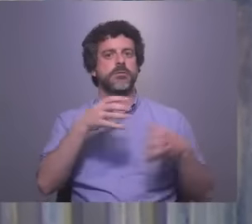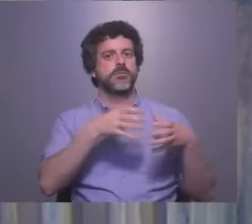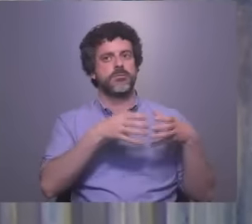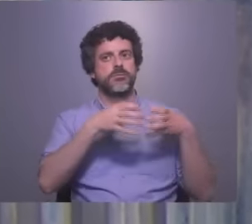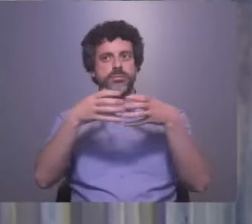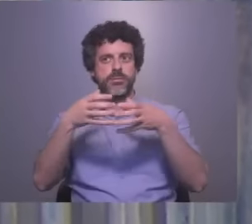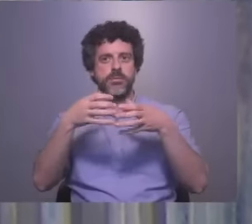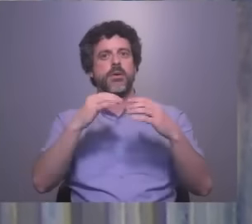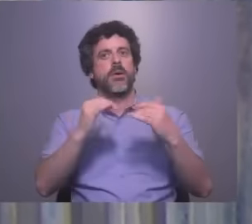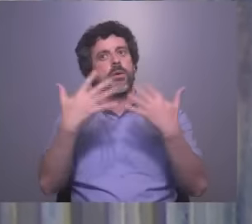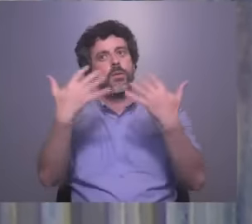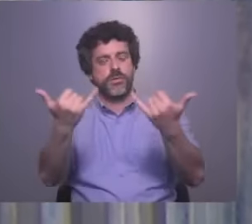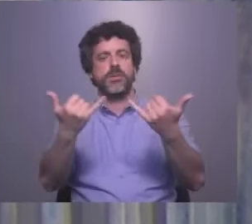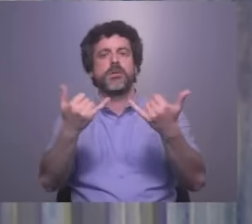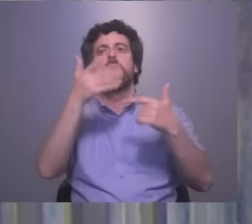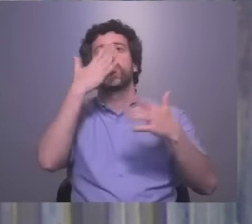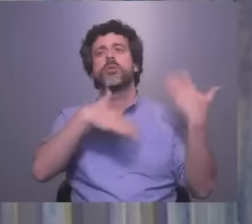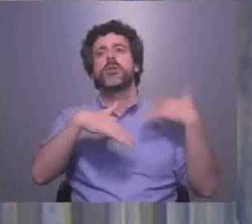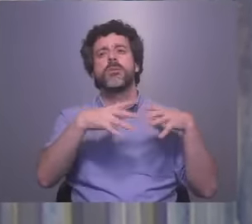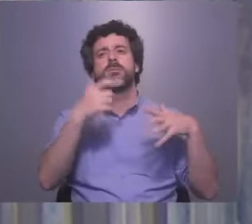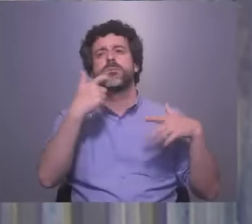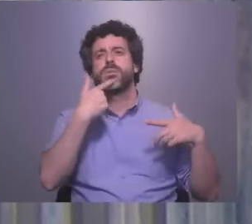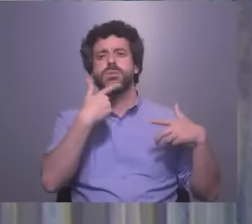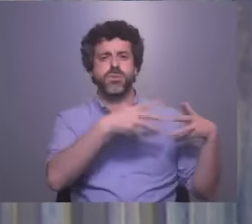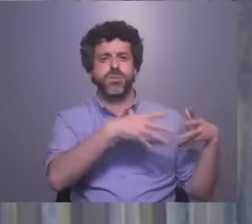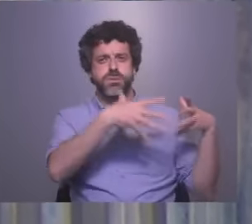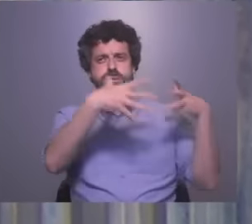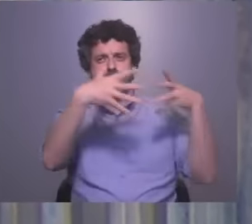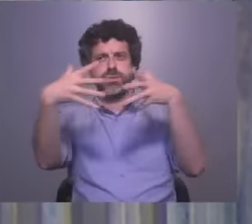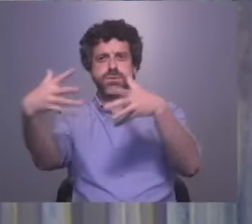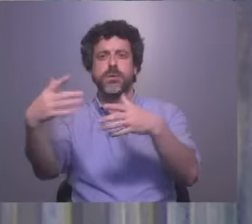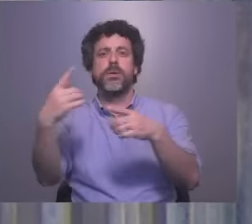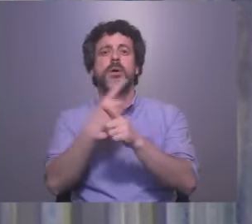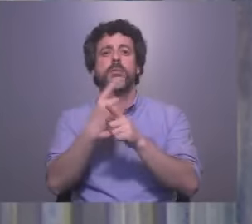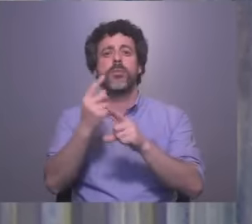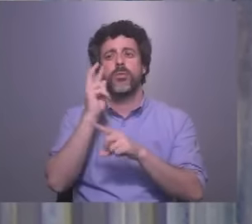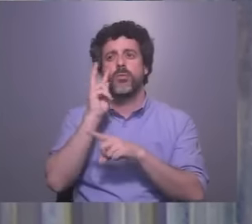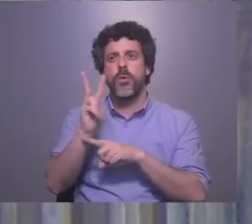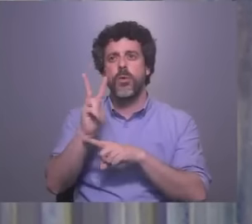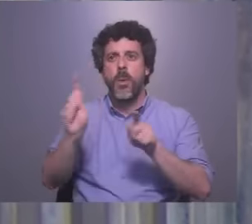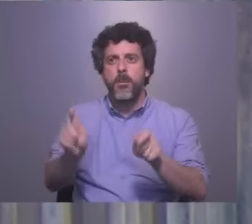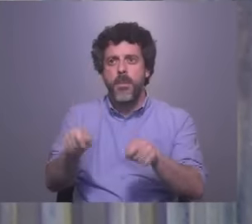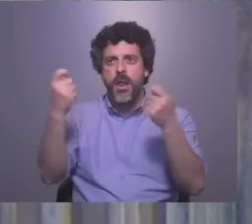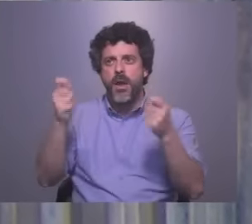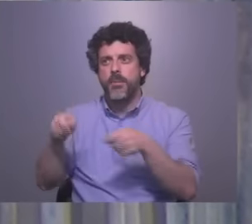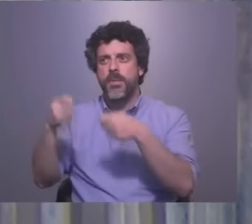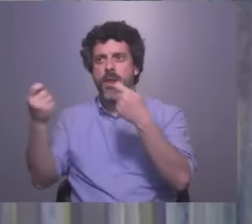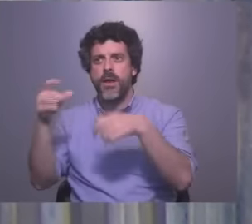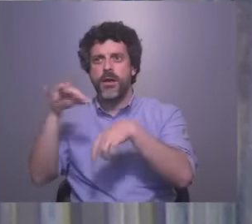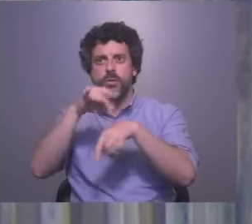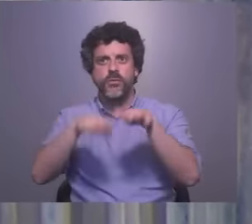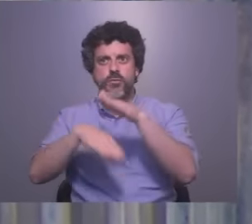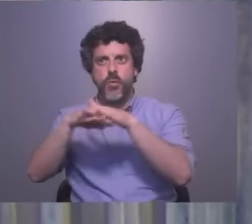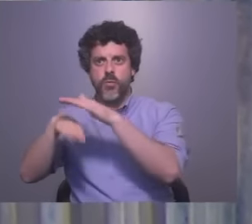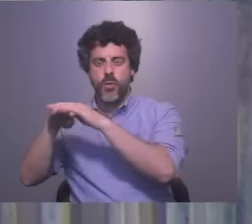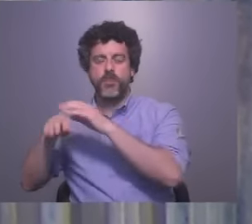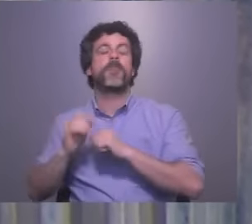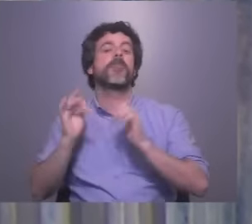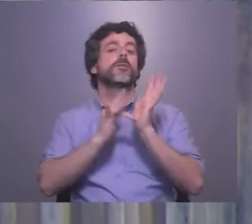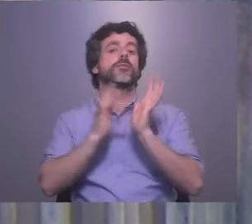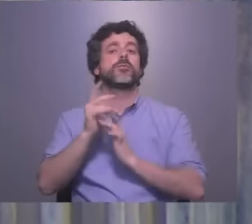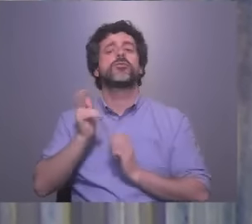Naquele tempo, Jesus partiu para o outro lado do mar da Galileia, ou de Tiberíades.